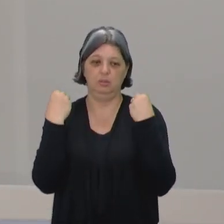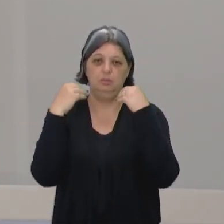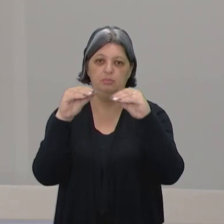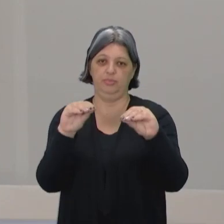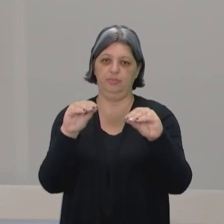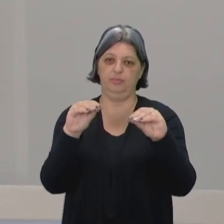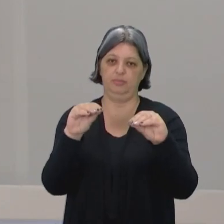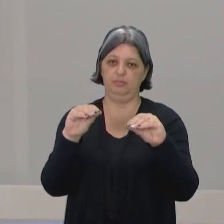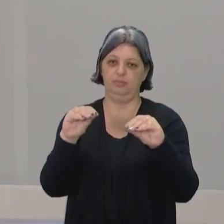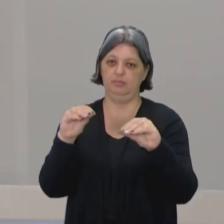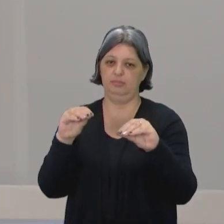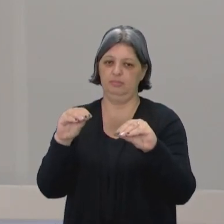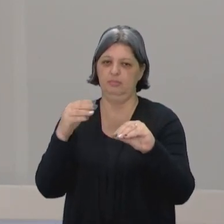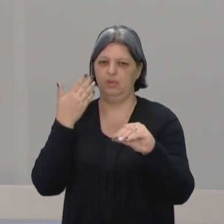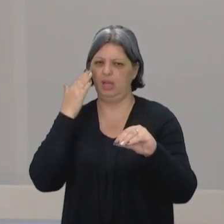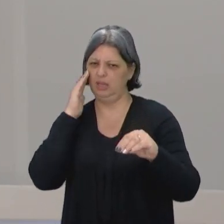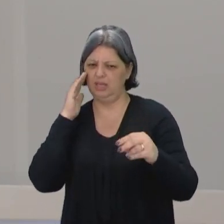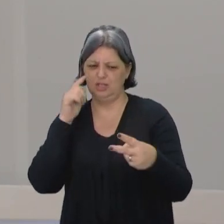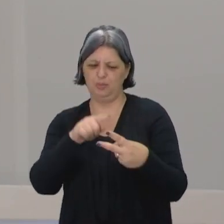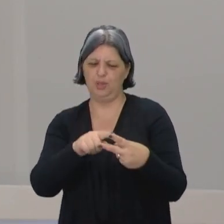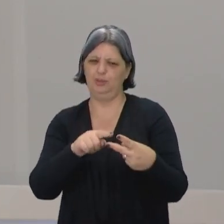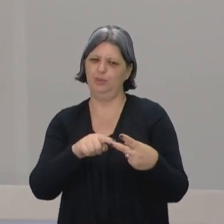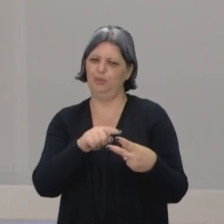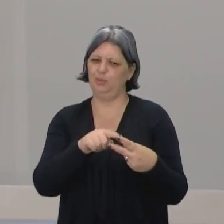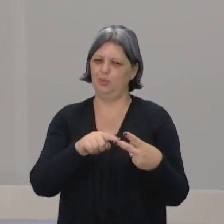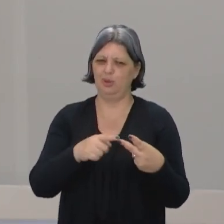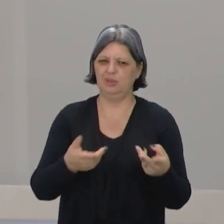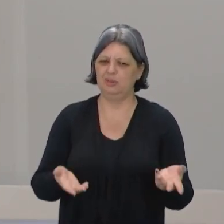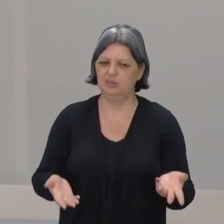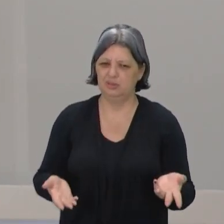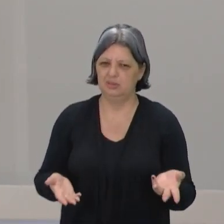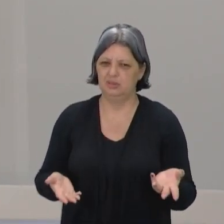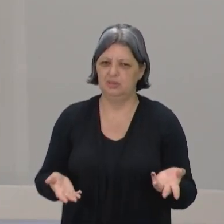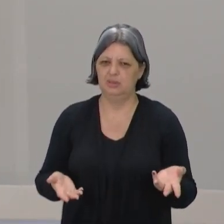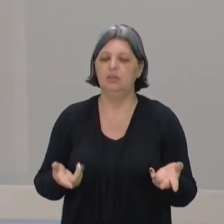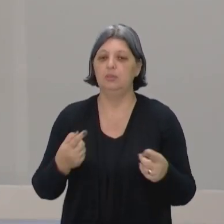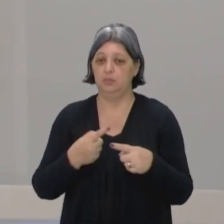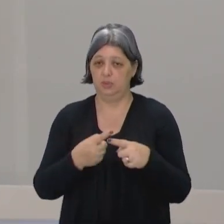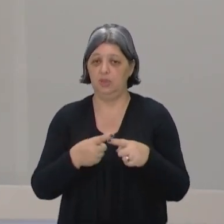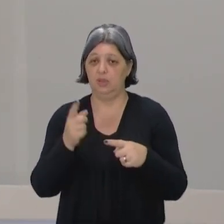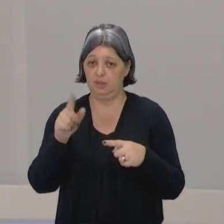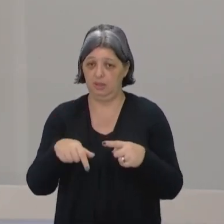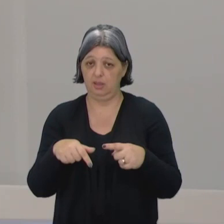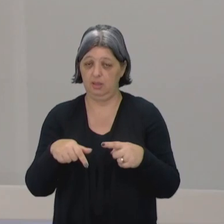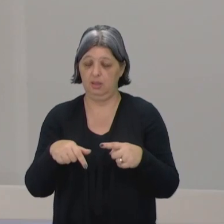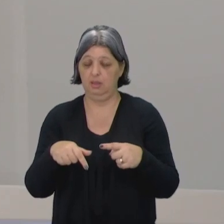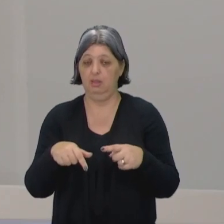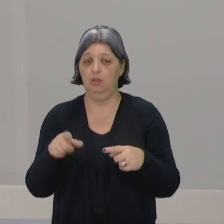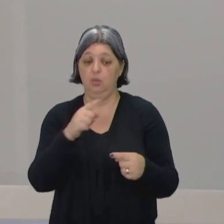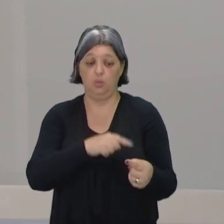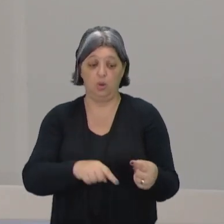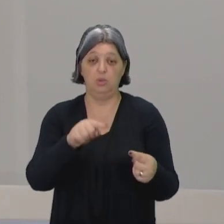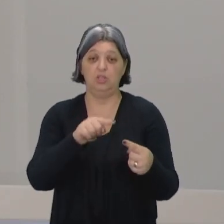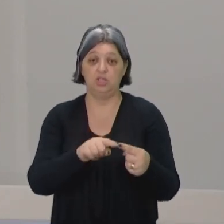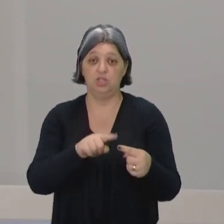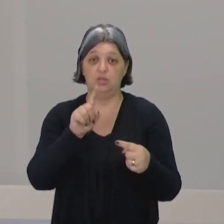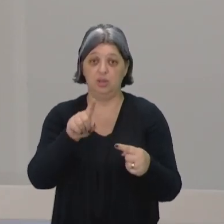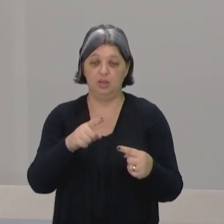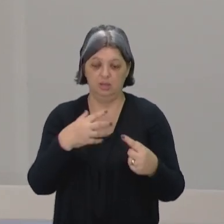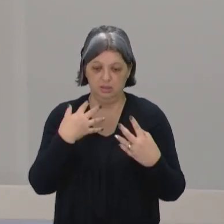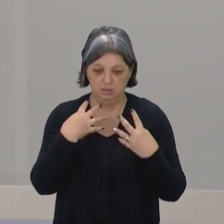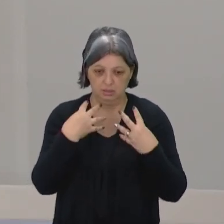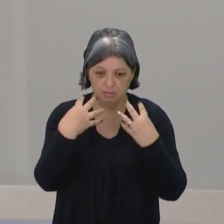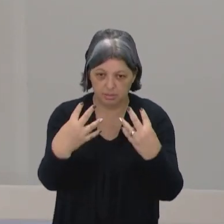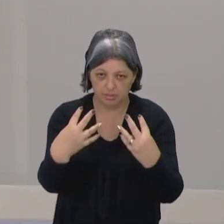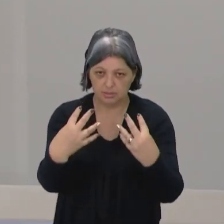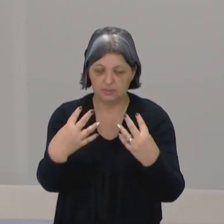duplo sentido. Sim. Muito. Porque assim, vocês sabem que a intenção da manchete é chamar a atenção. Não chamar isso. Só que eles estão fazendo